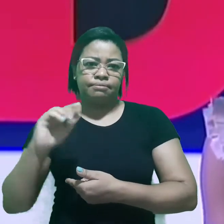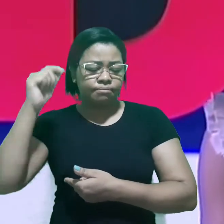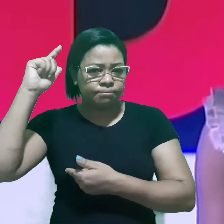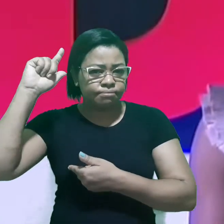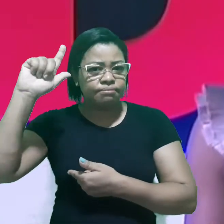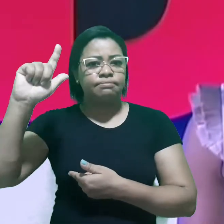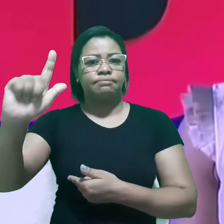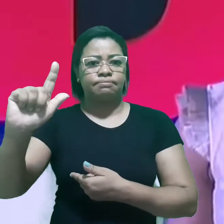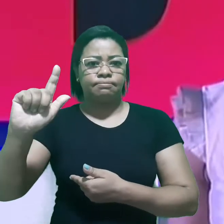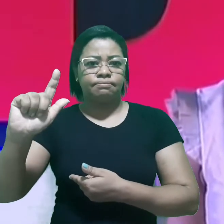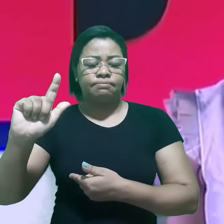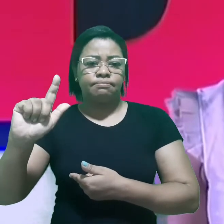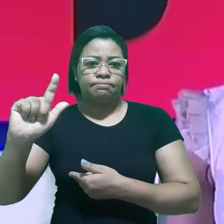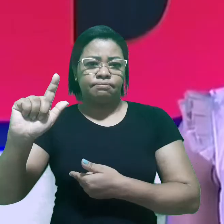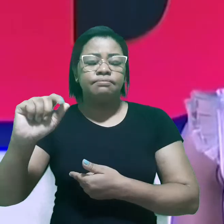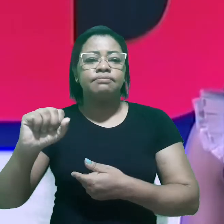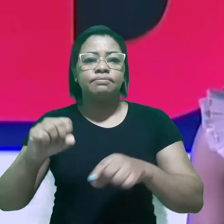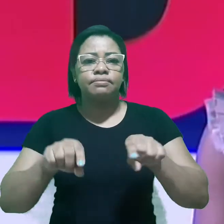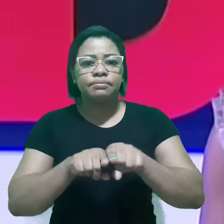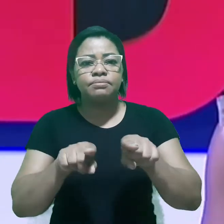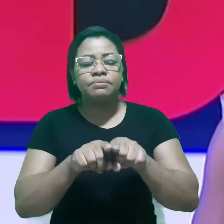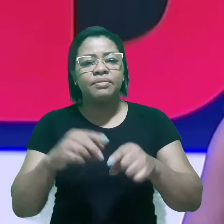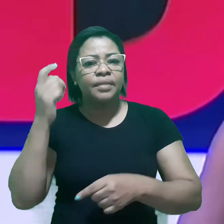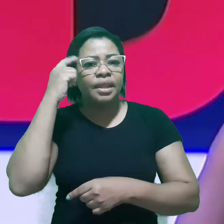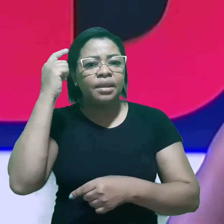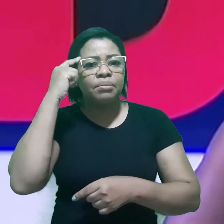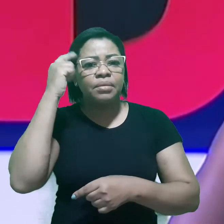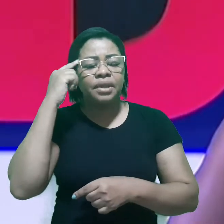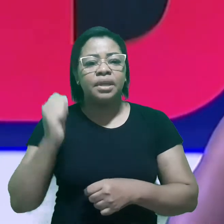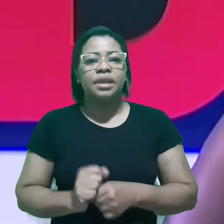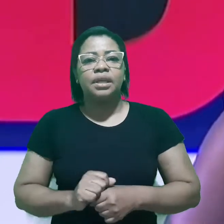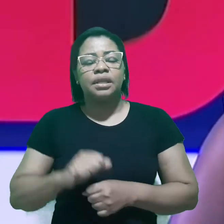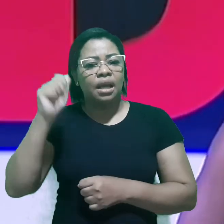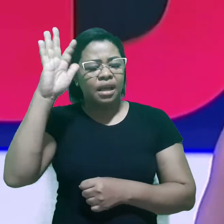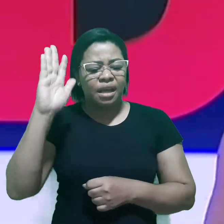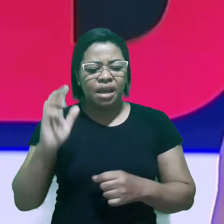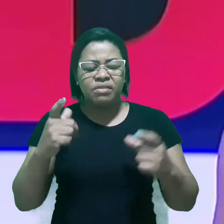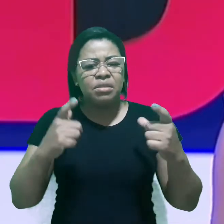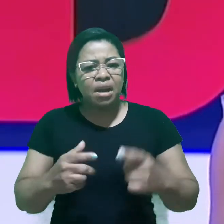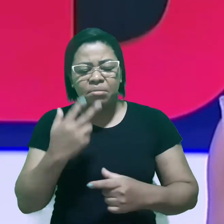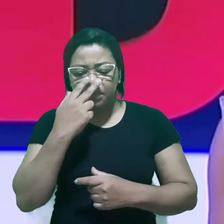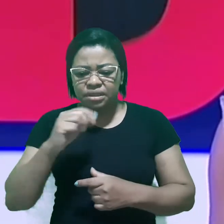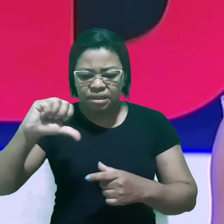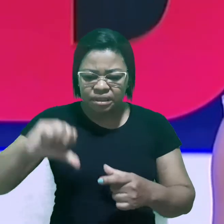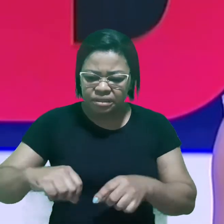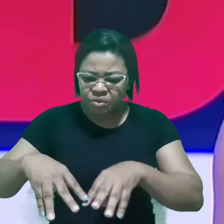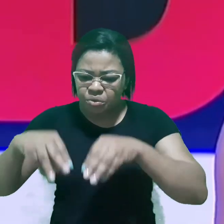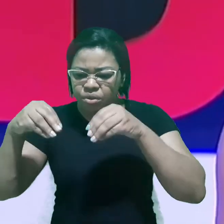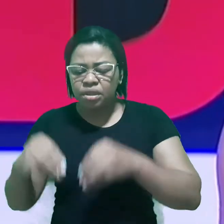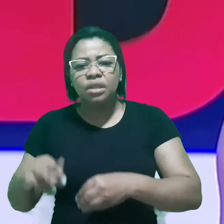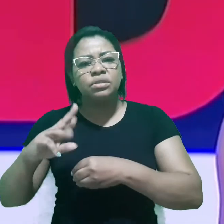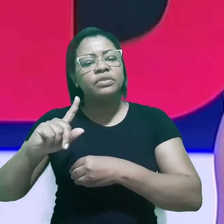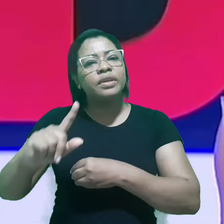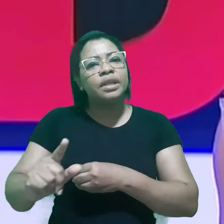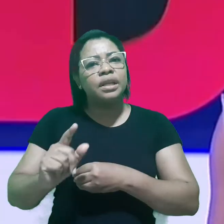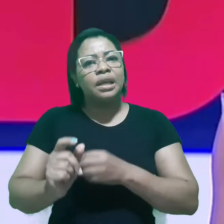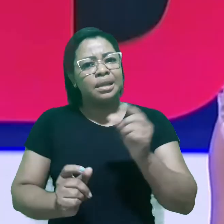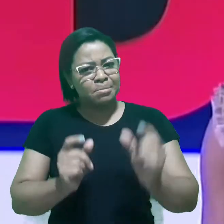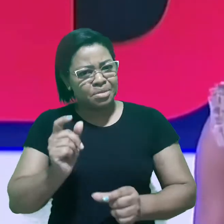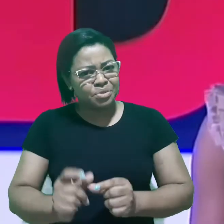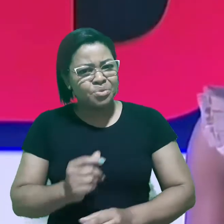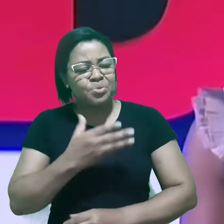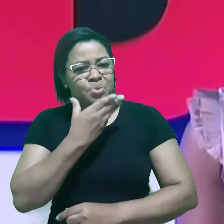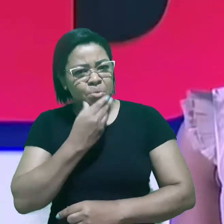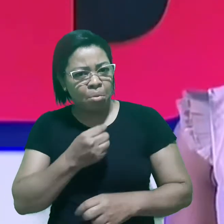de diferenças, de escuridão, de pessoas que, nas palavras do maravilhoso poeta Rudyard Kipling, são